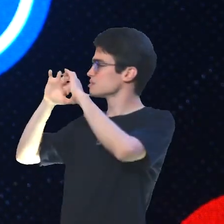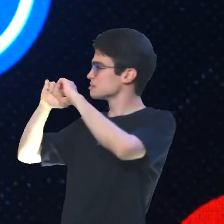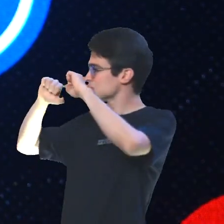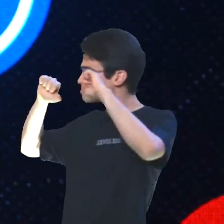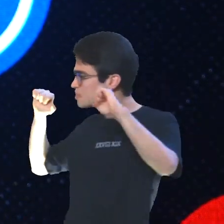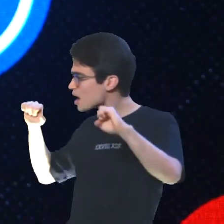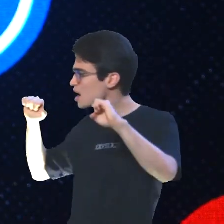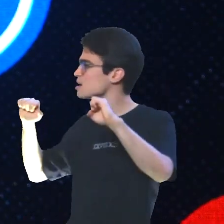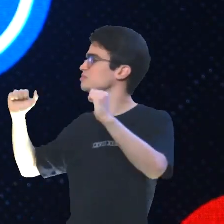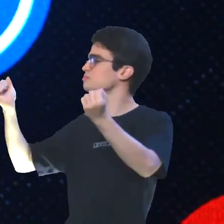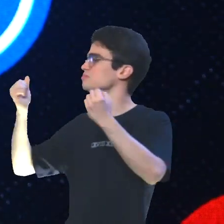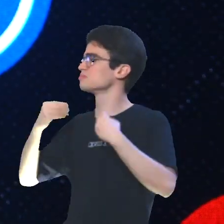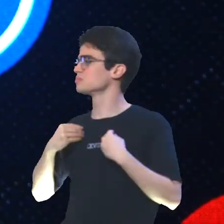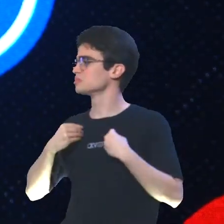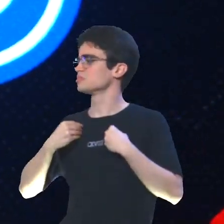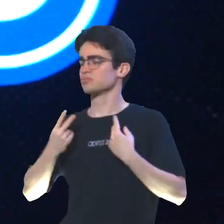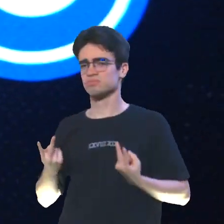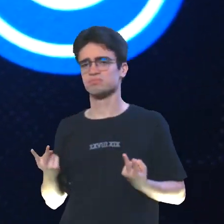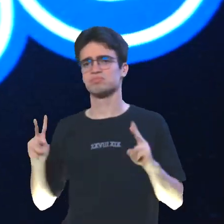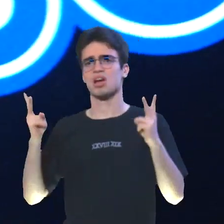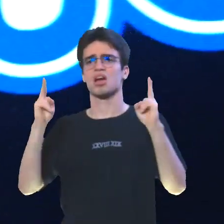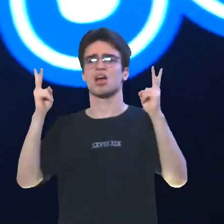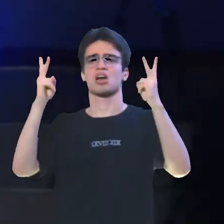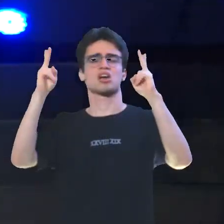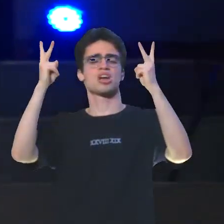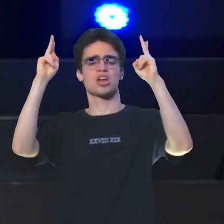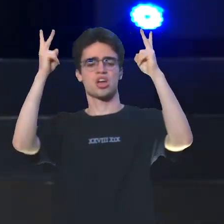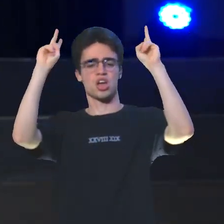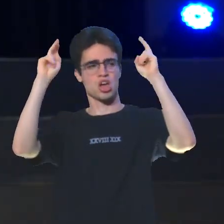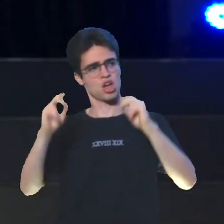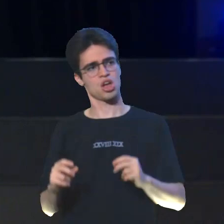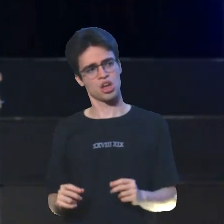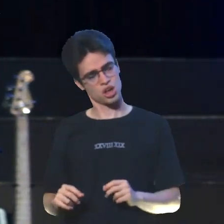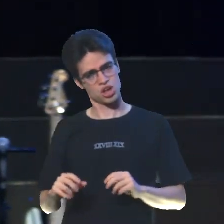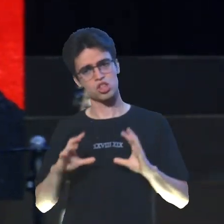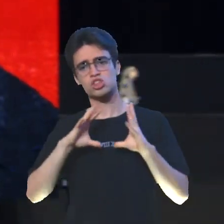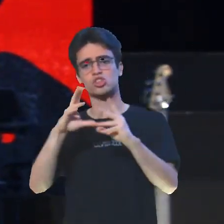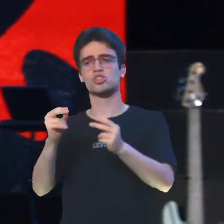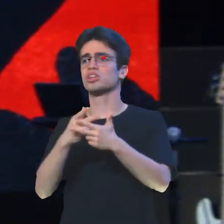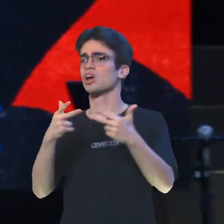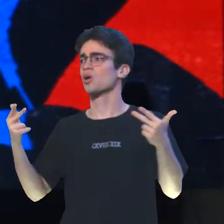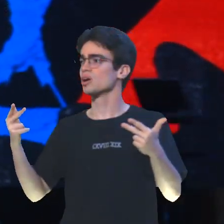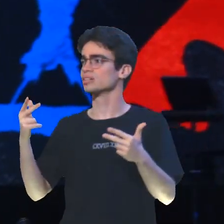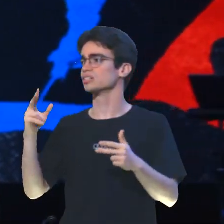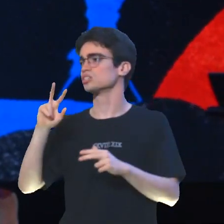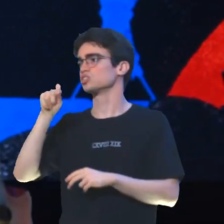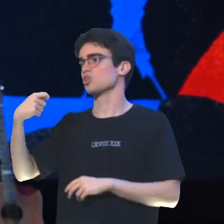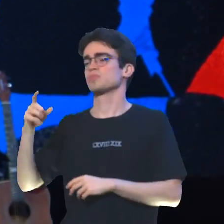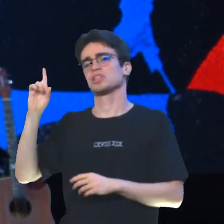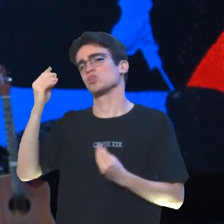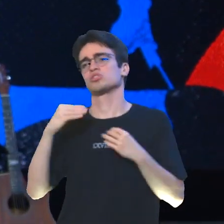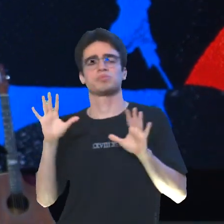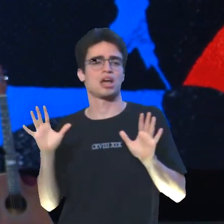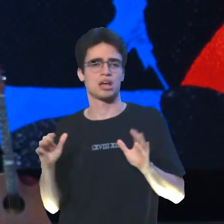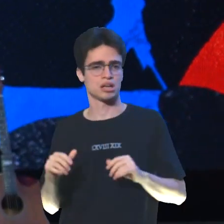e triunfar sobre tudo aquilo que não vem do Senhor na sua